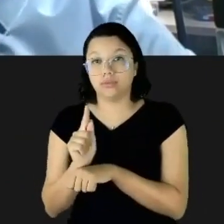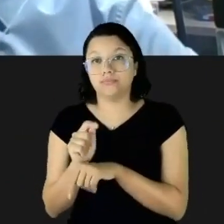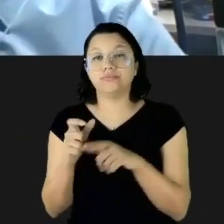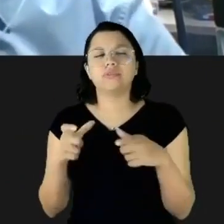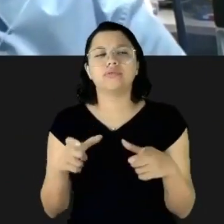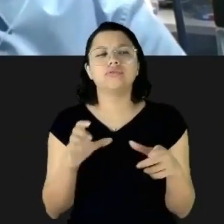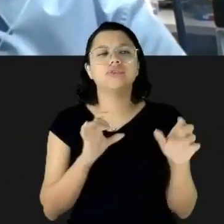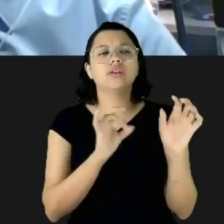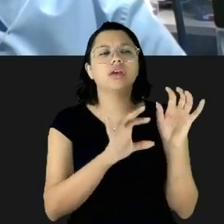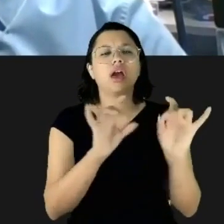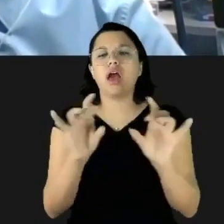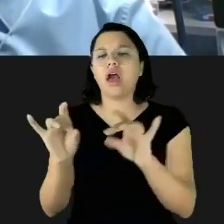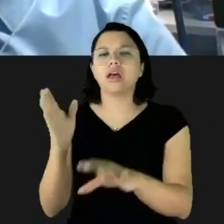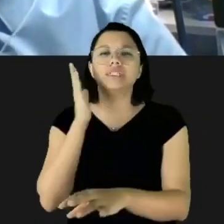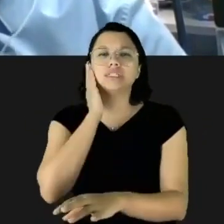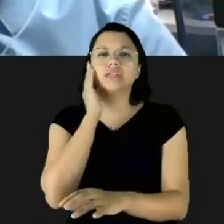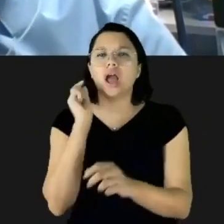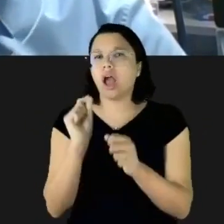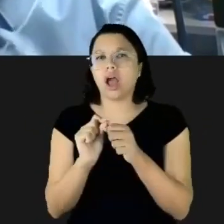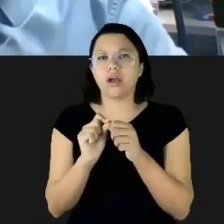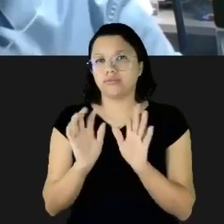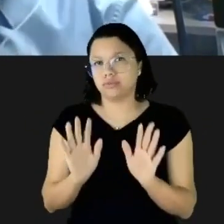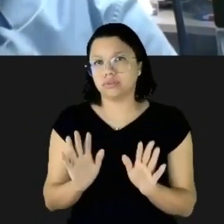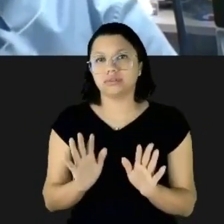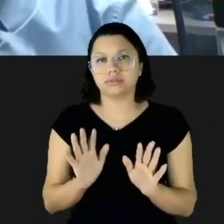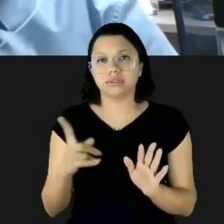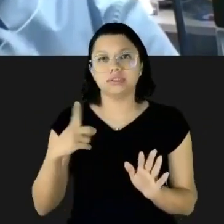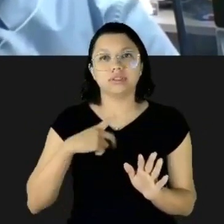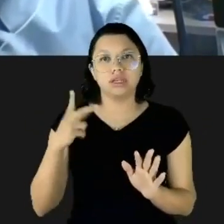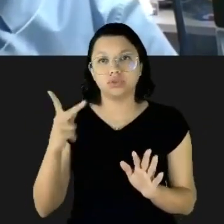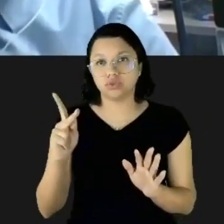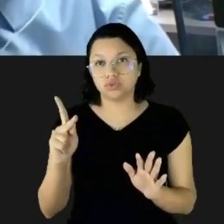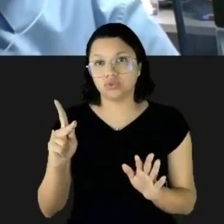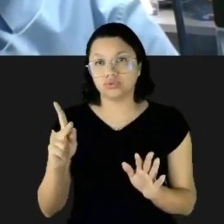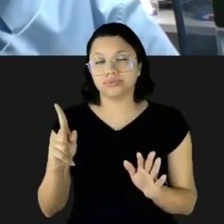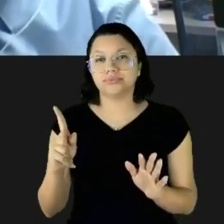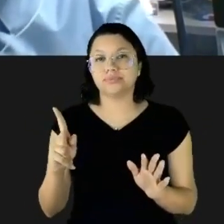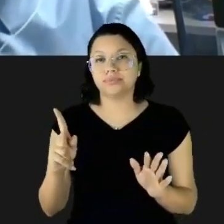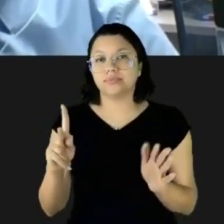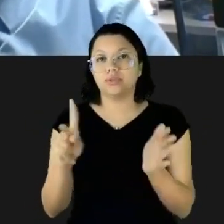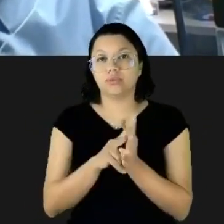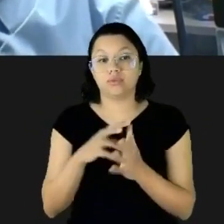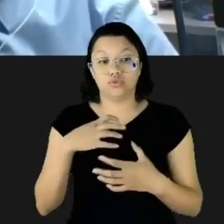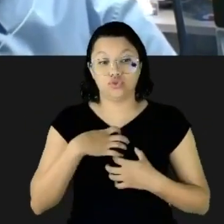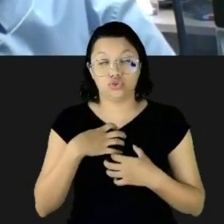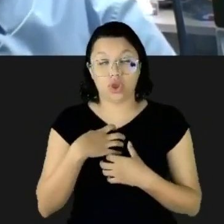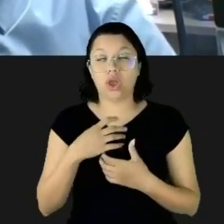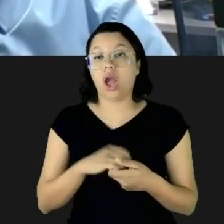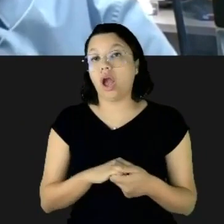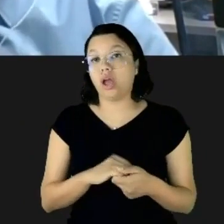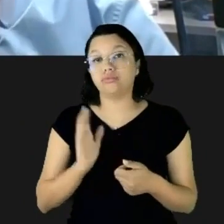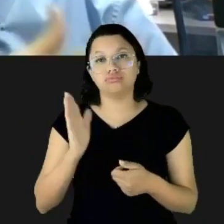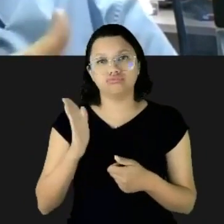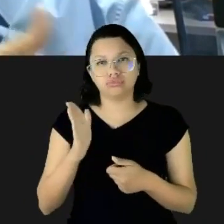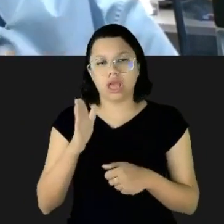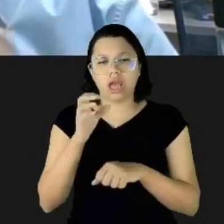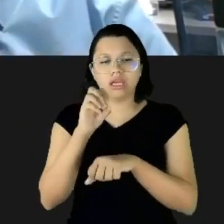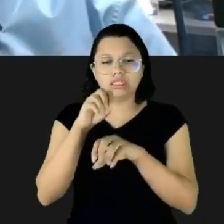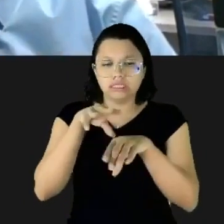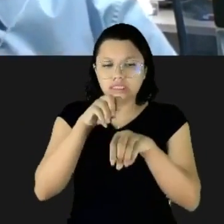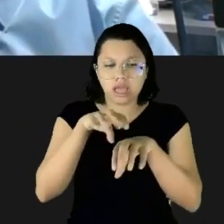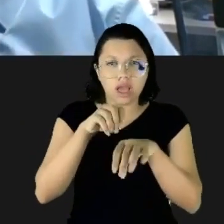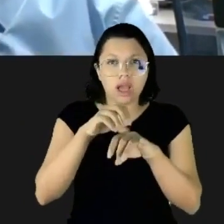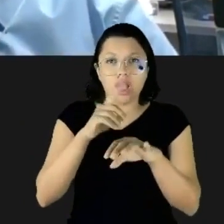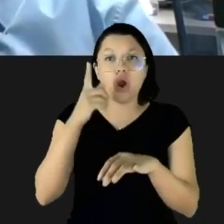onde cada um sabe o que fazer, onde cada um tem a sua forma de agir, já está bem instruído. Ontem nós